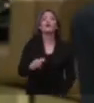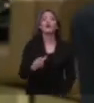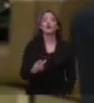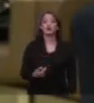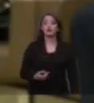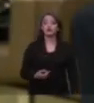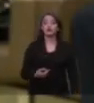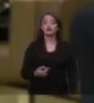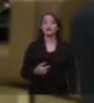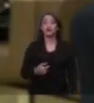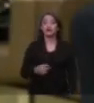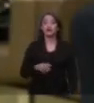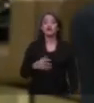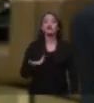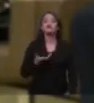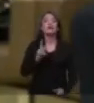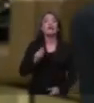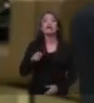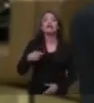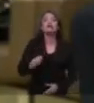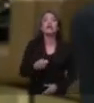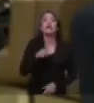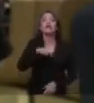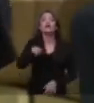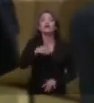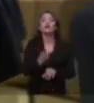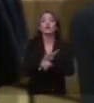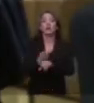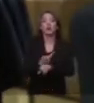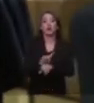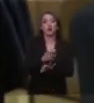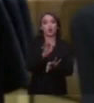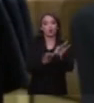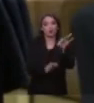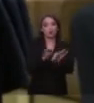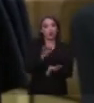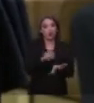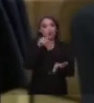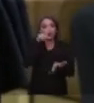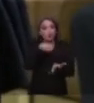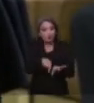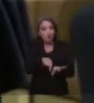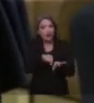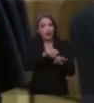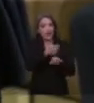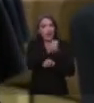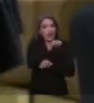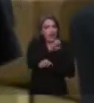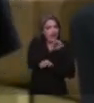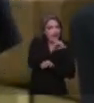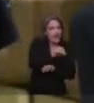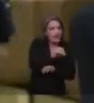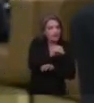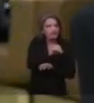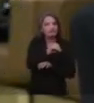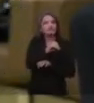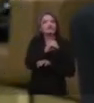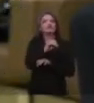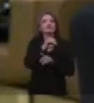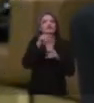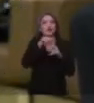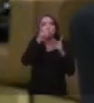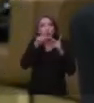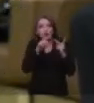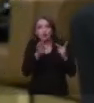querem chegar? Esse julgamento, ele está sendo jurídico de Aécio? Ou esse julgamento, Aécio e agora